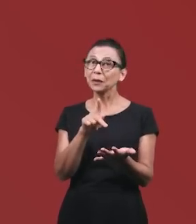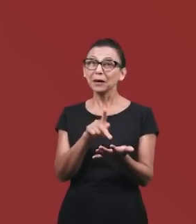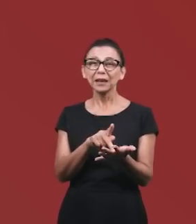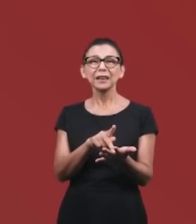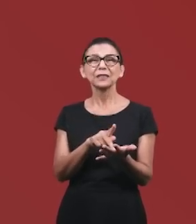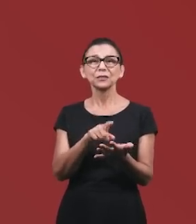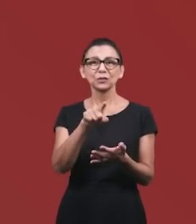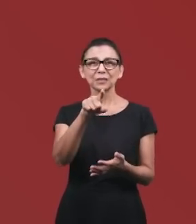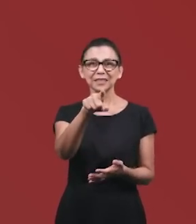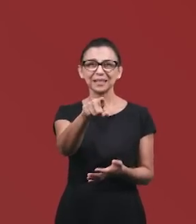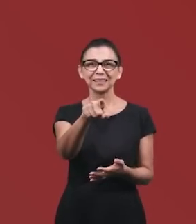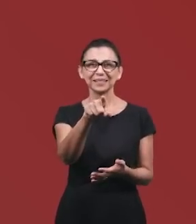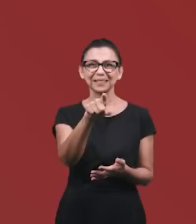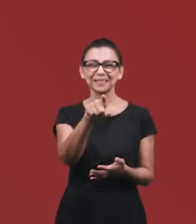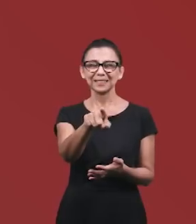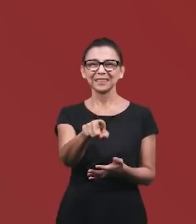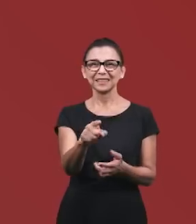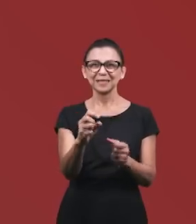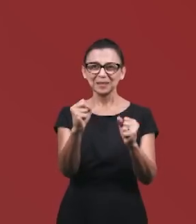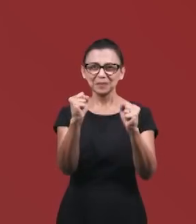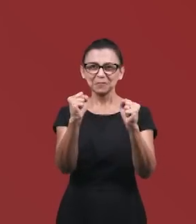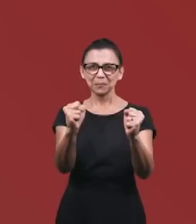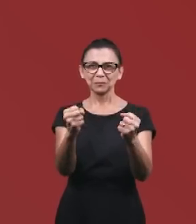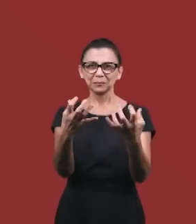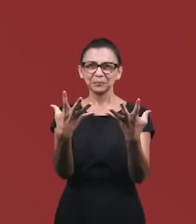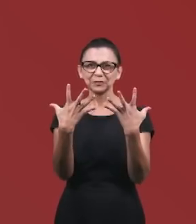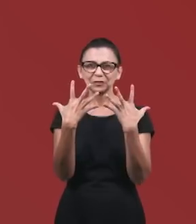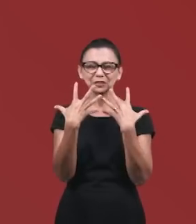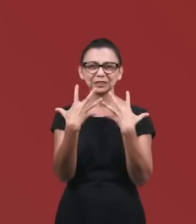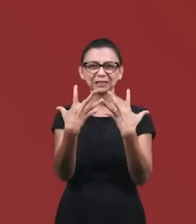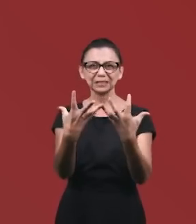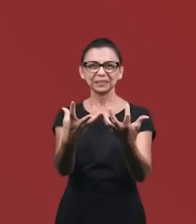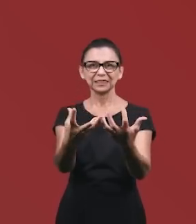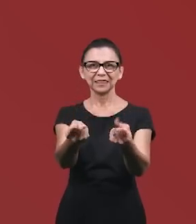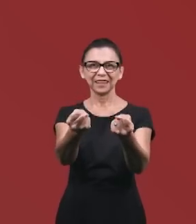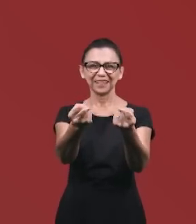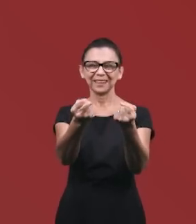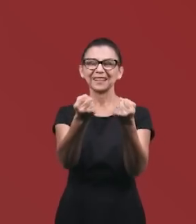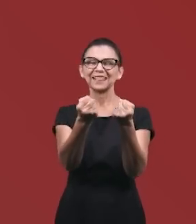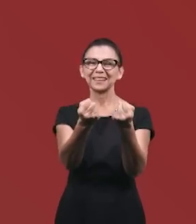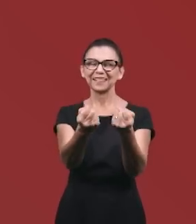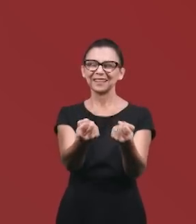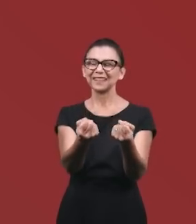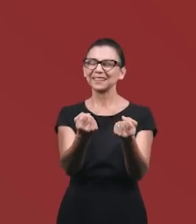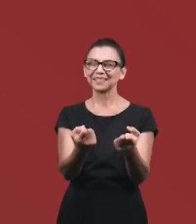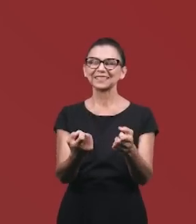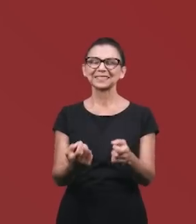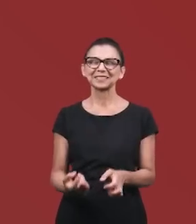verdadeiro que o homem pode ter.